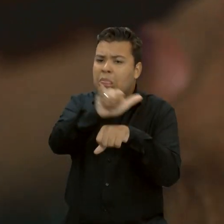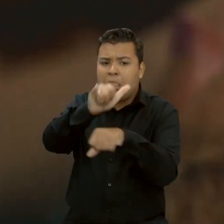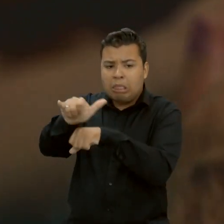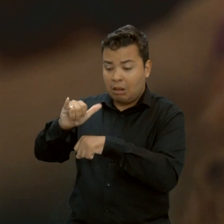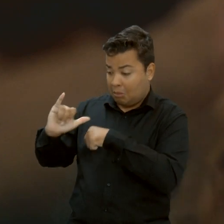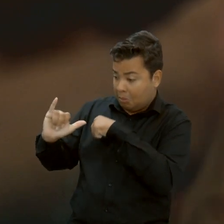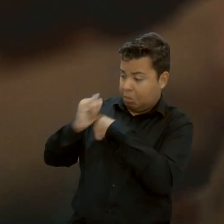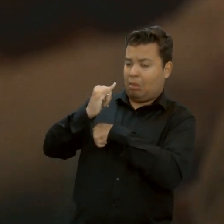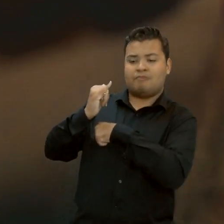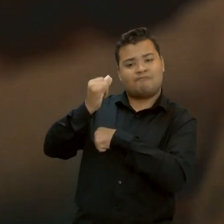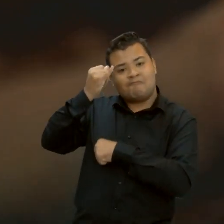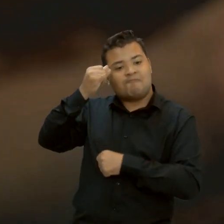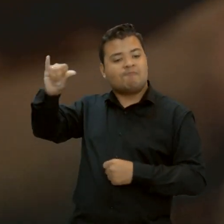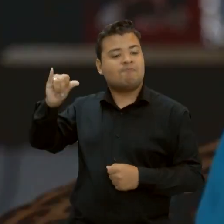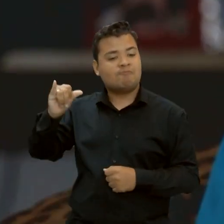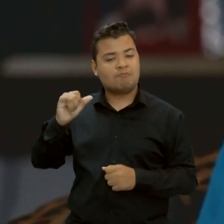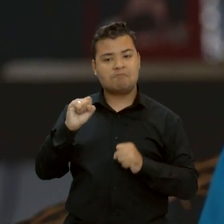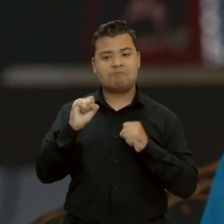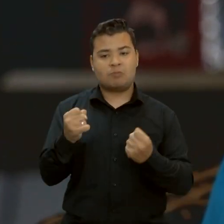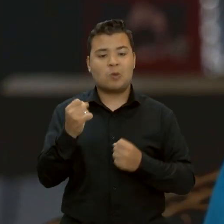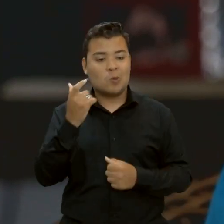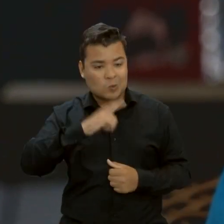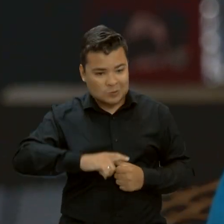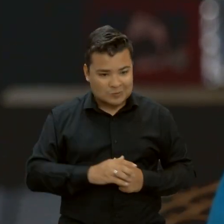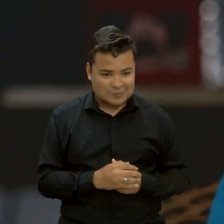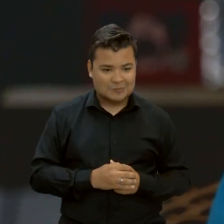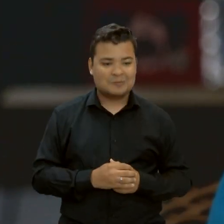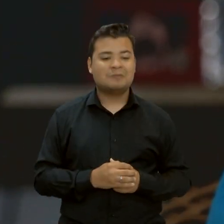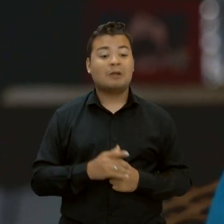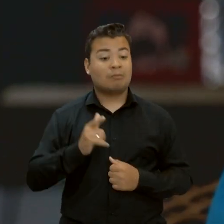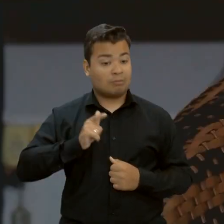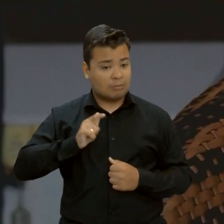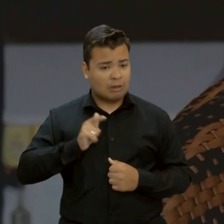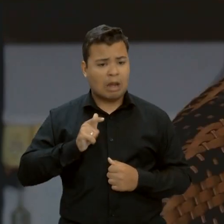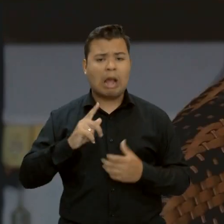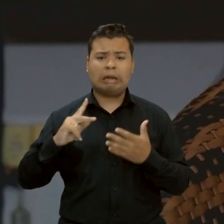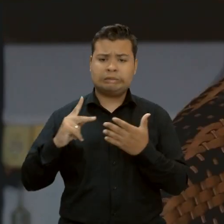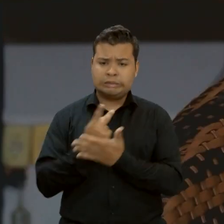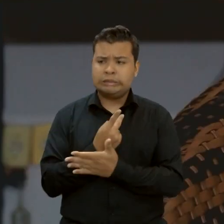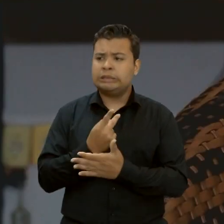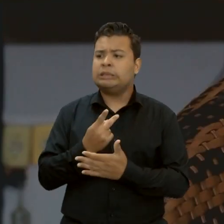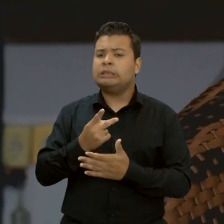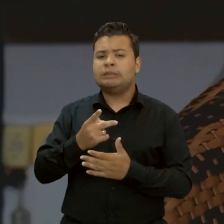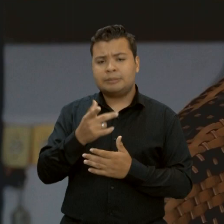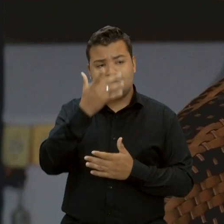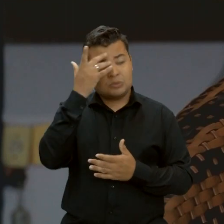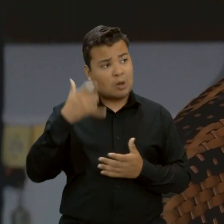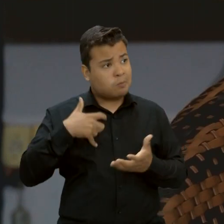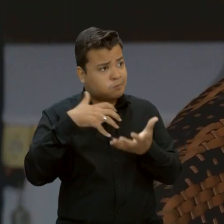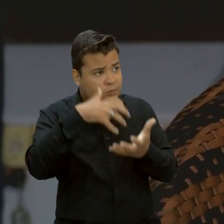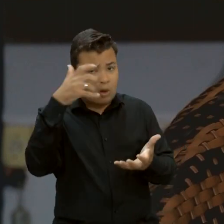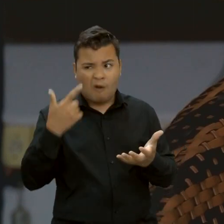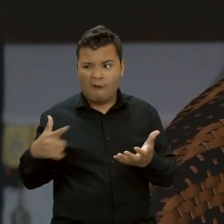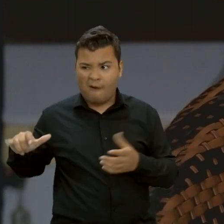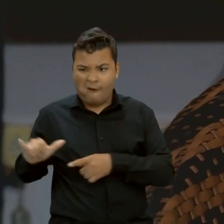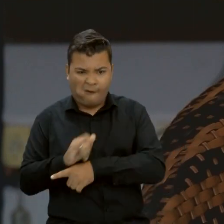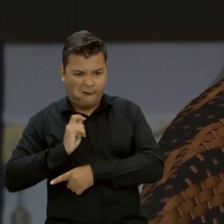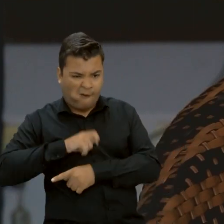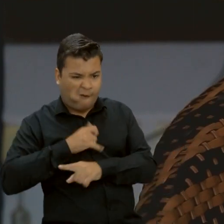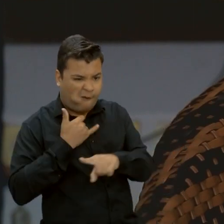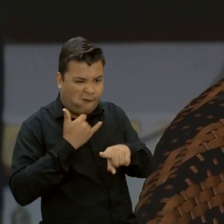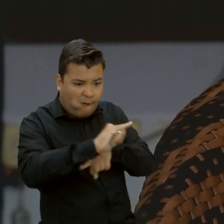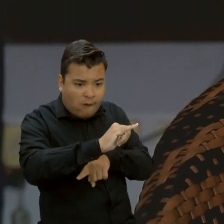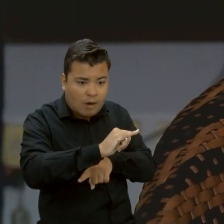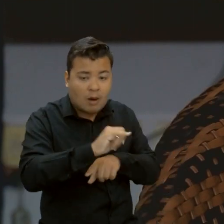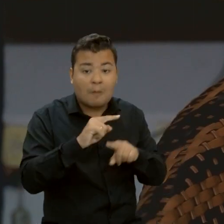você ver falar que tem hoje né que as pessoas às vezes com as pessoas de mais idade e eu fui